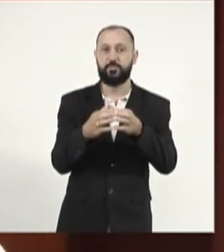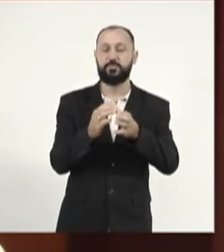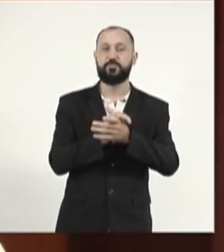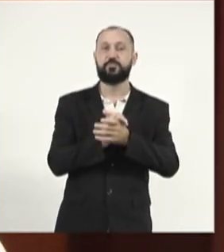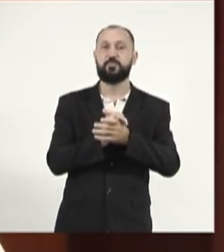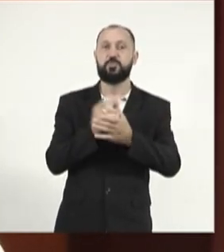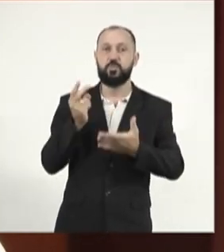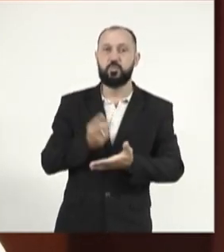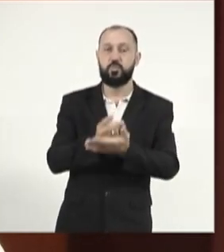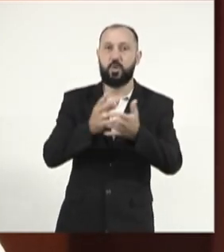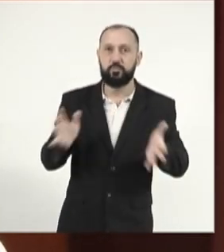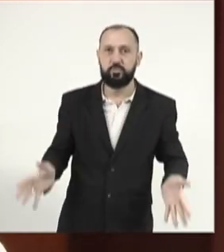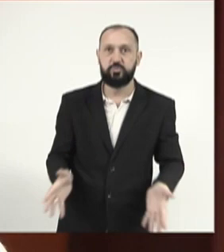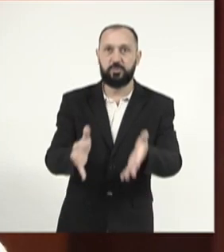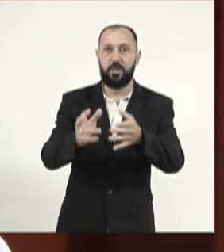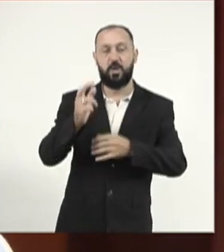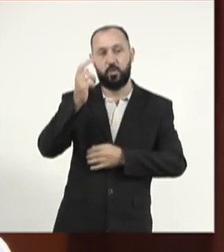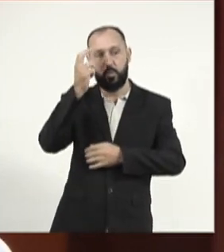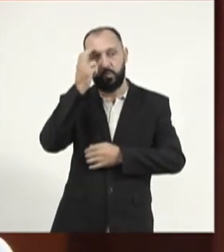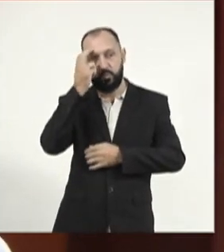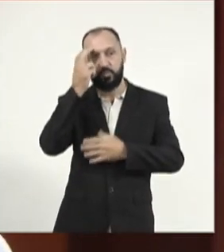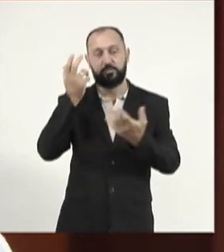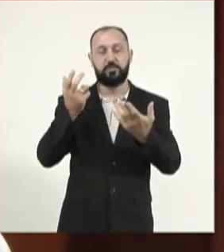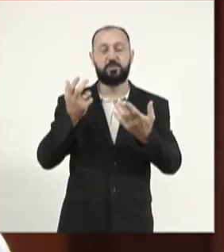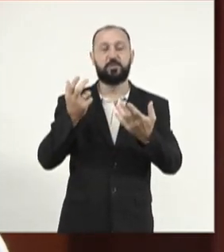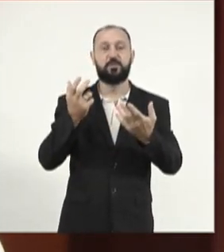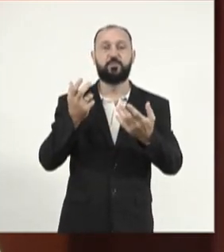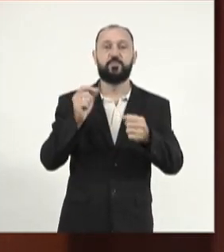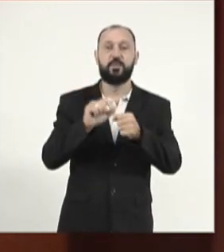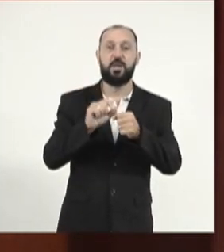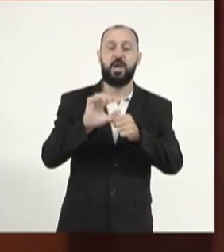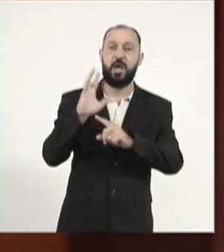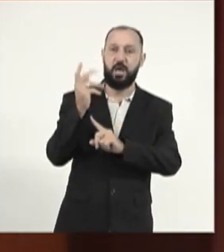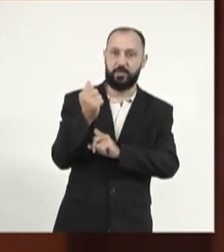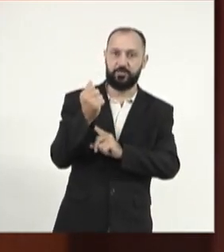gente continue incentivando a cultura, incentivando a